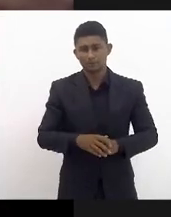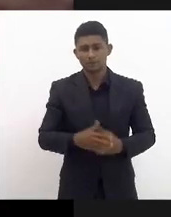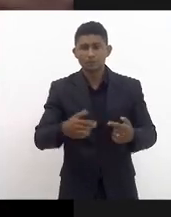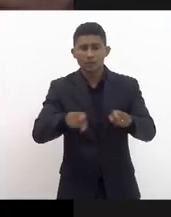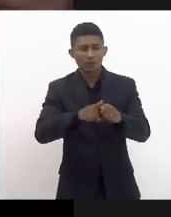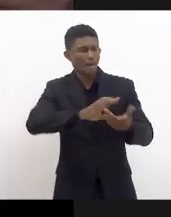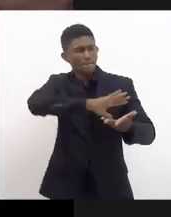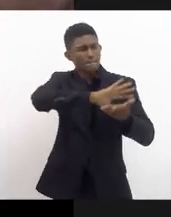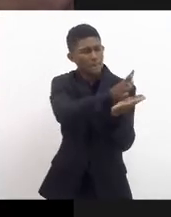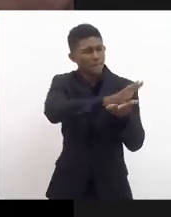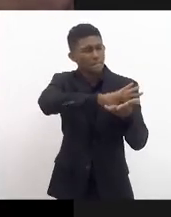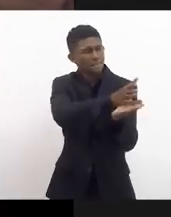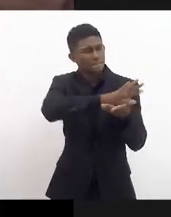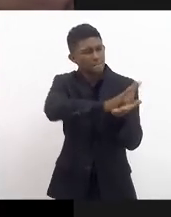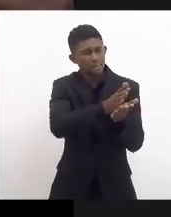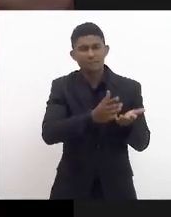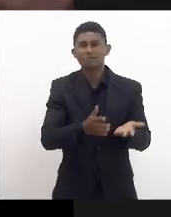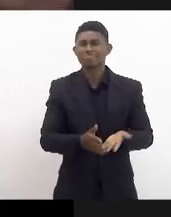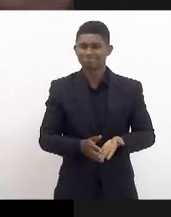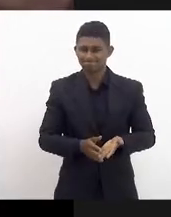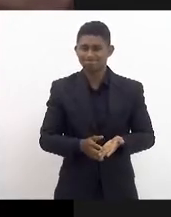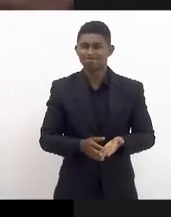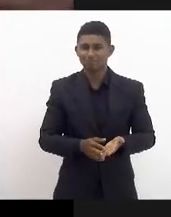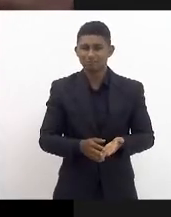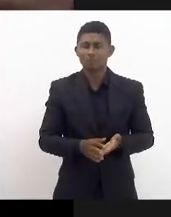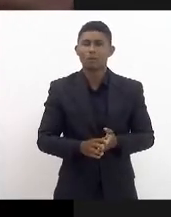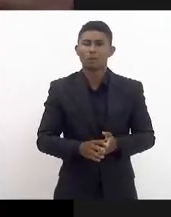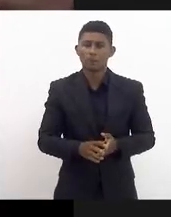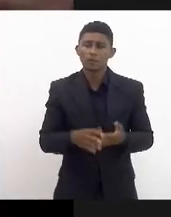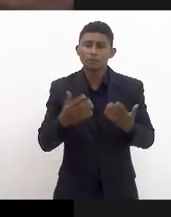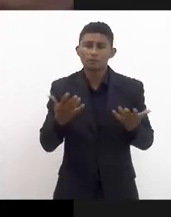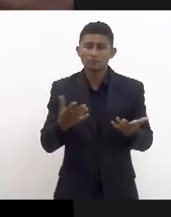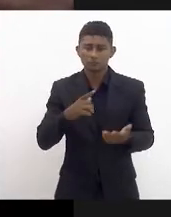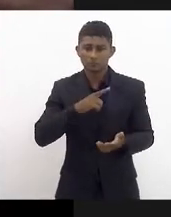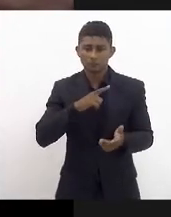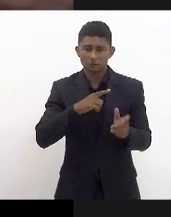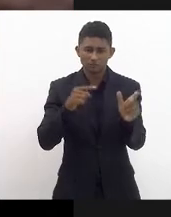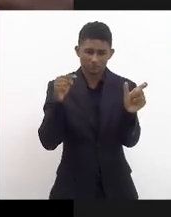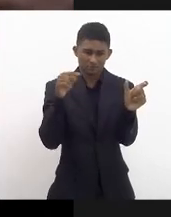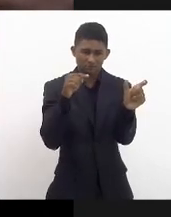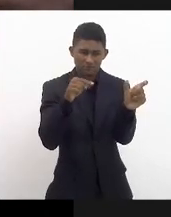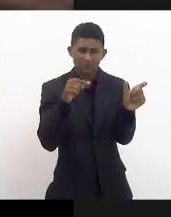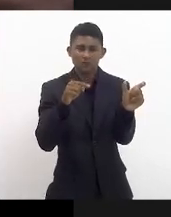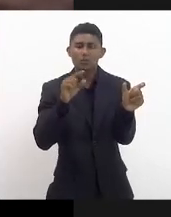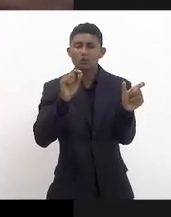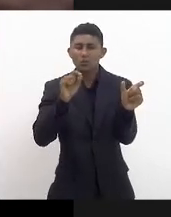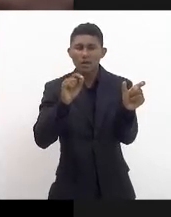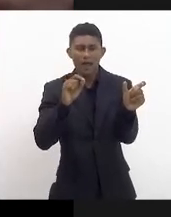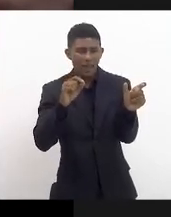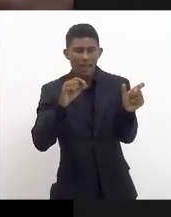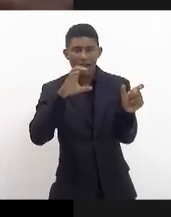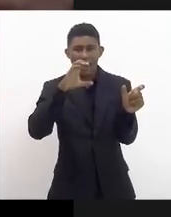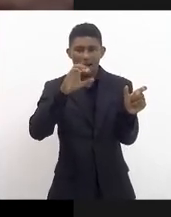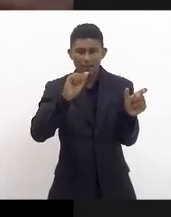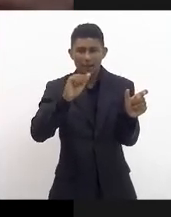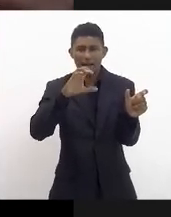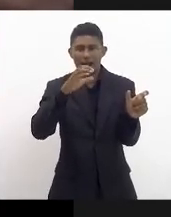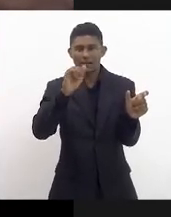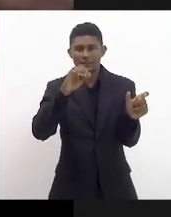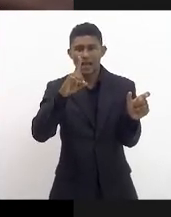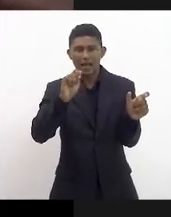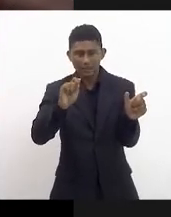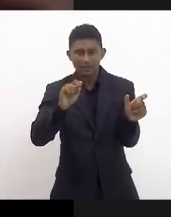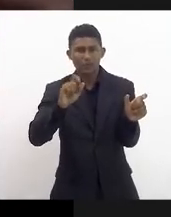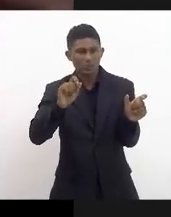a objetificação de mulheres como nós. E ter a palavra caçada, porque isso, para mim, é